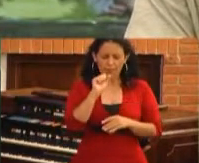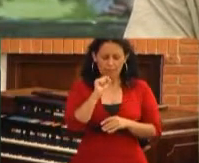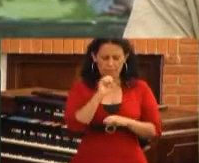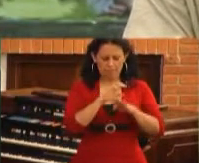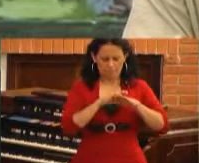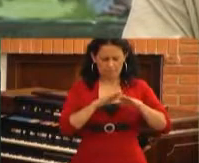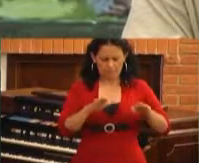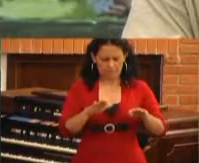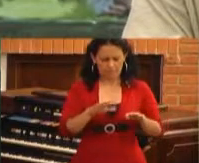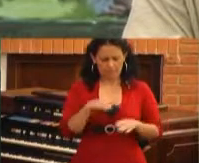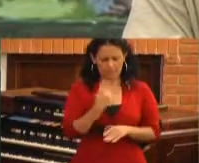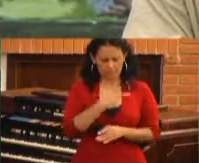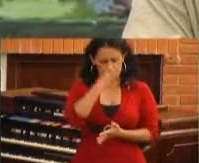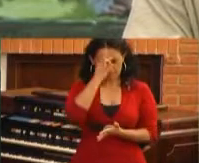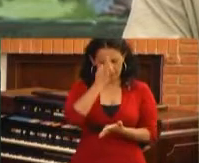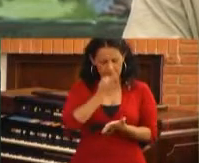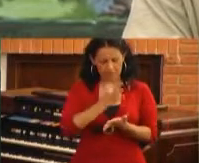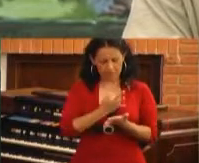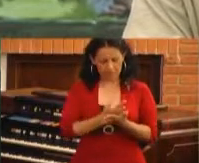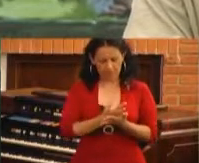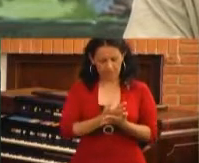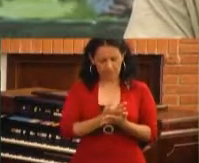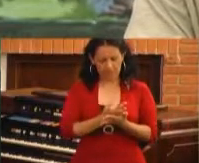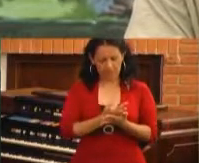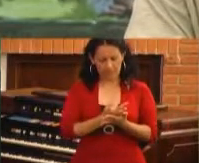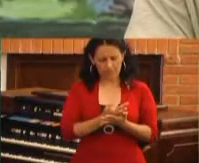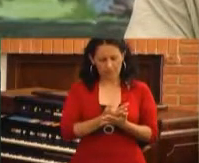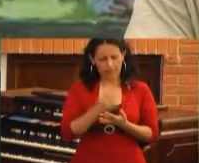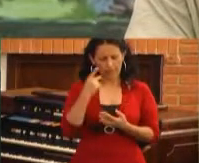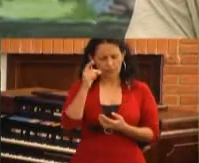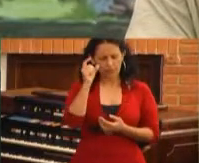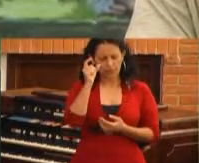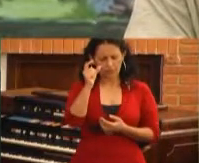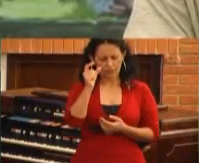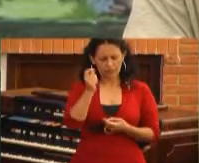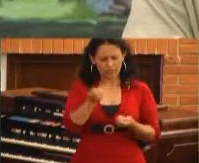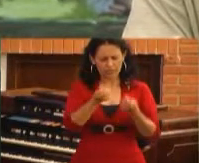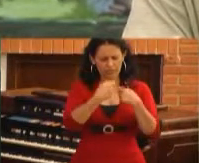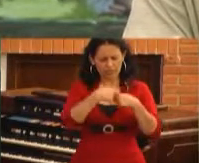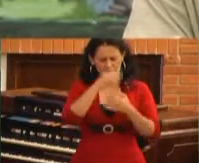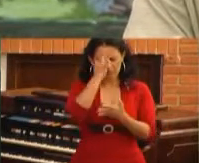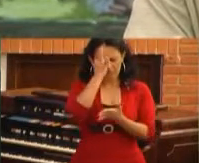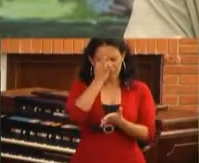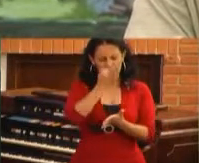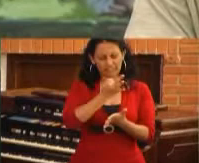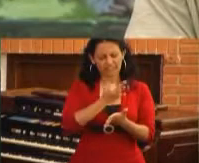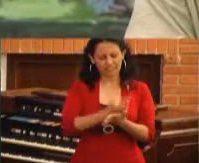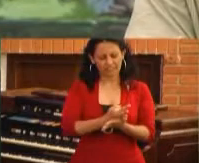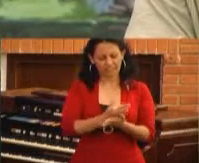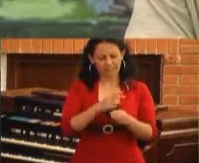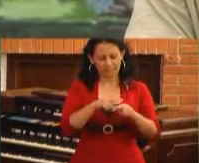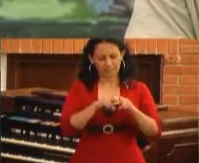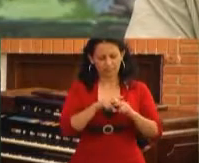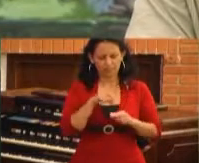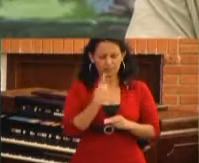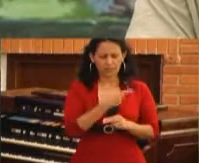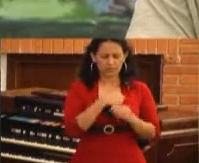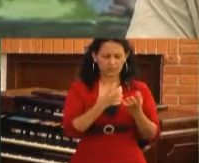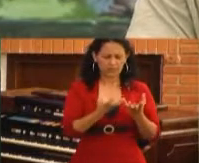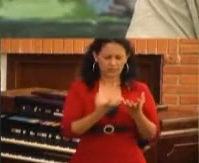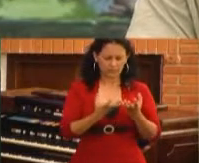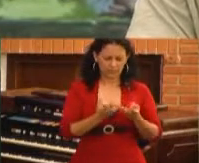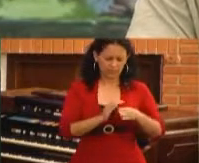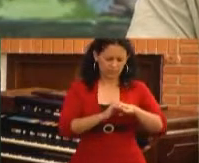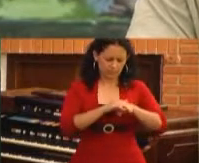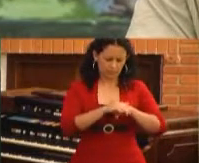Ela é a origem da nossa fé. E nós queremos nesta noite